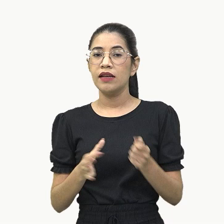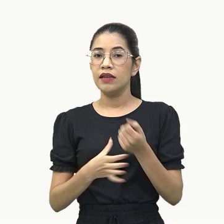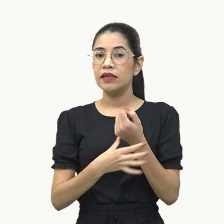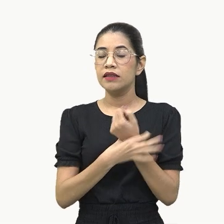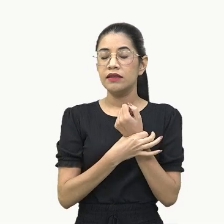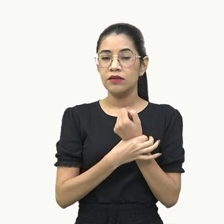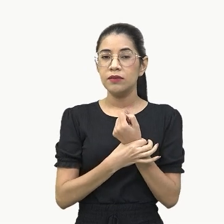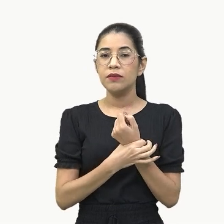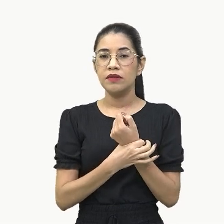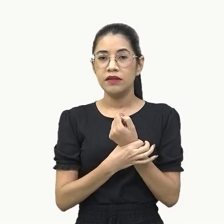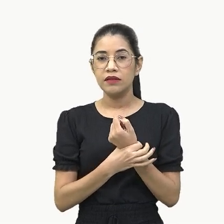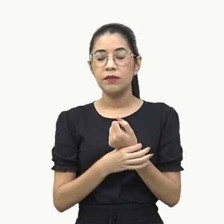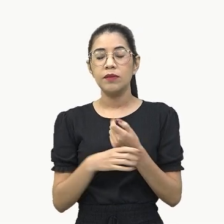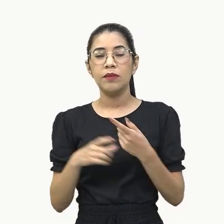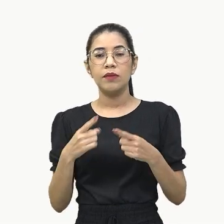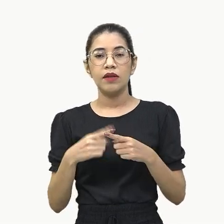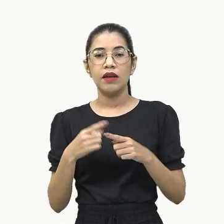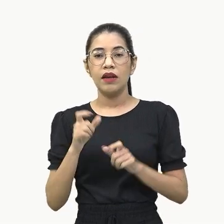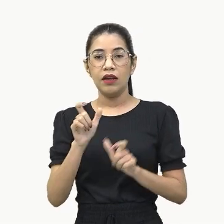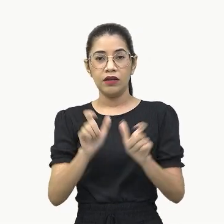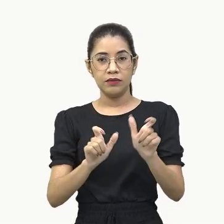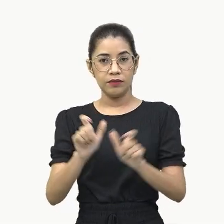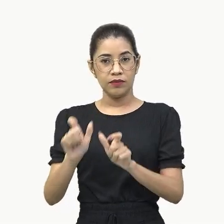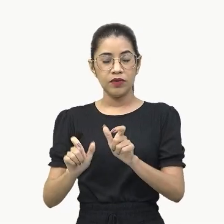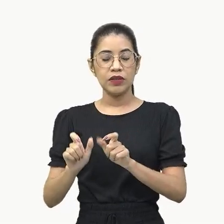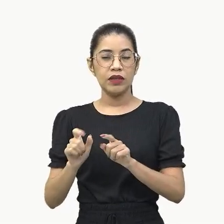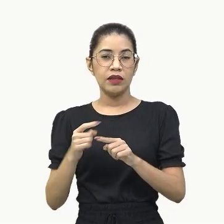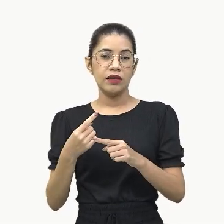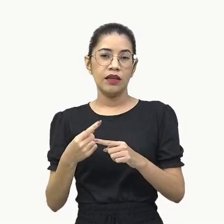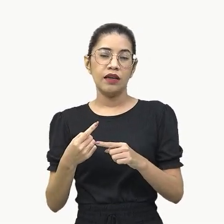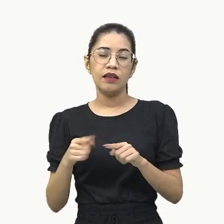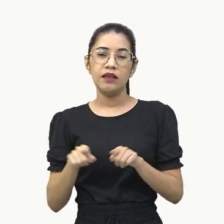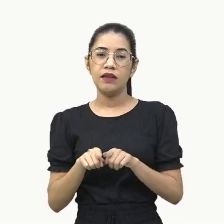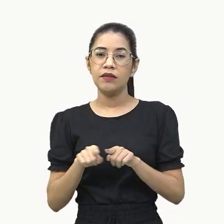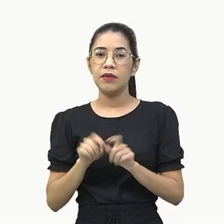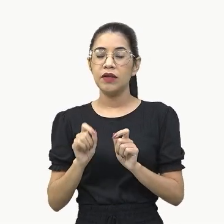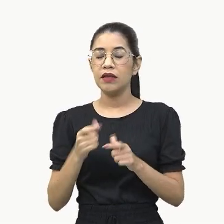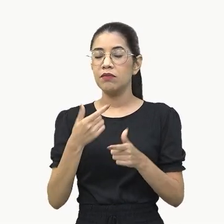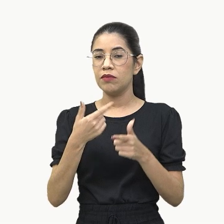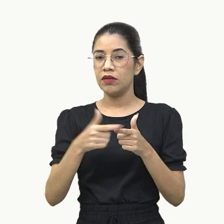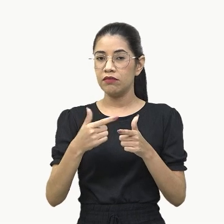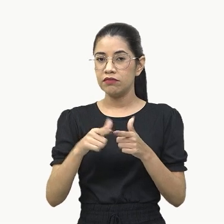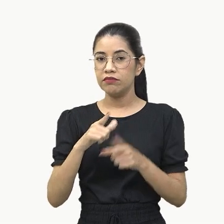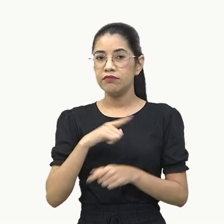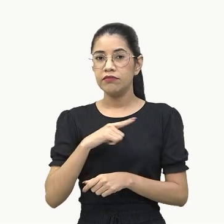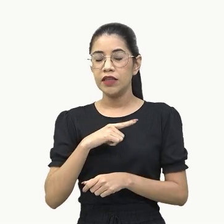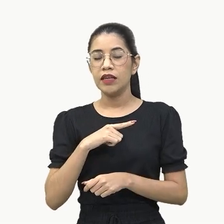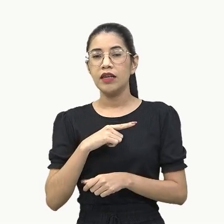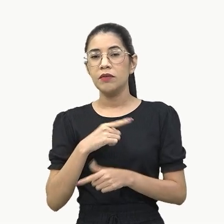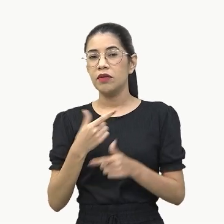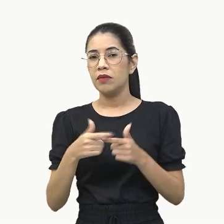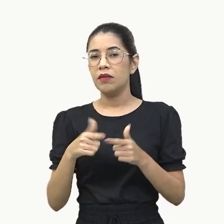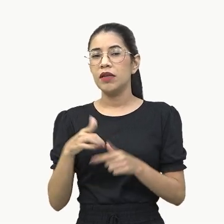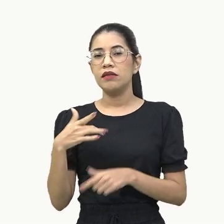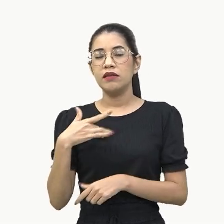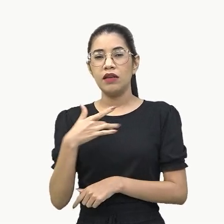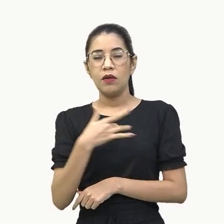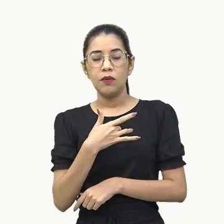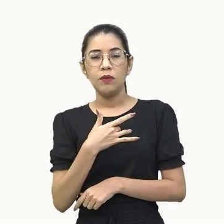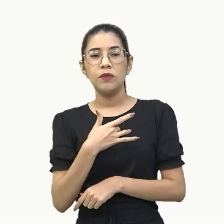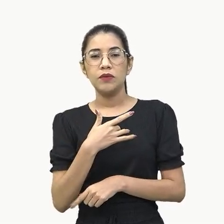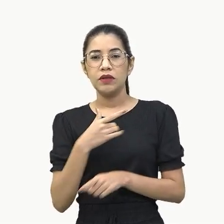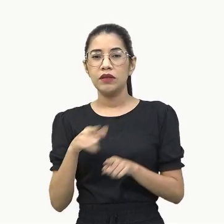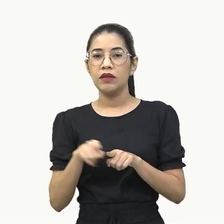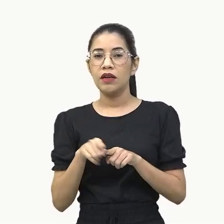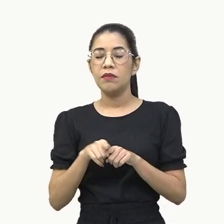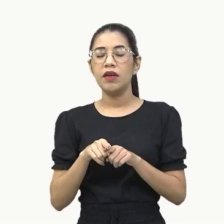falei para vocês onde as pessoas também eh vão acabar eh tendo problemas de saúde às vezes ales se machucam ou até